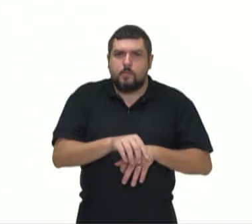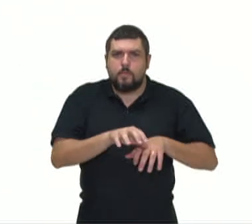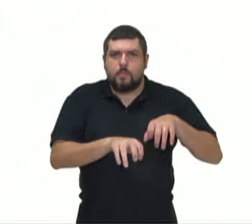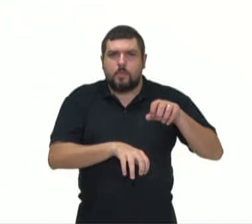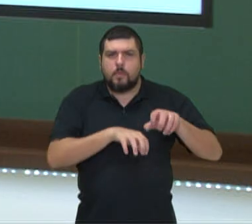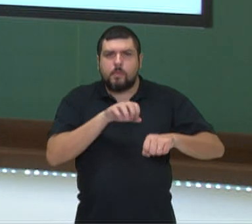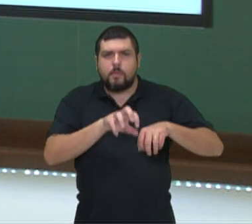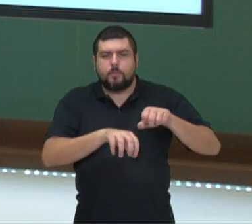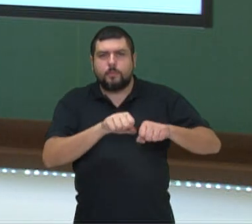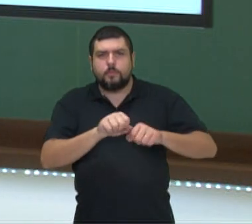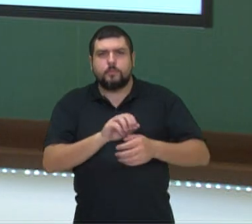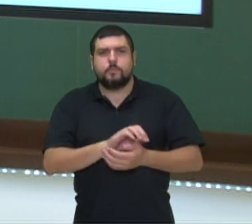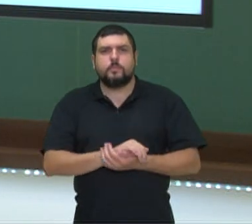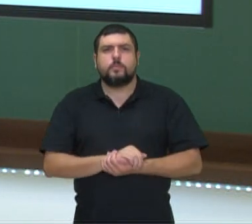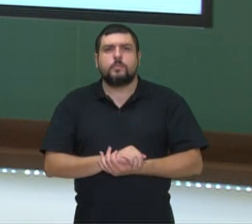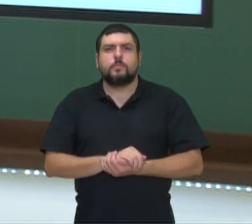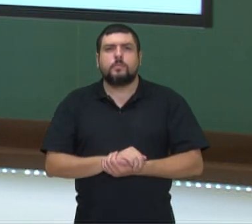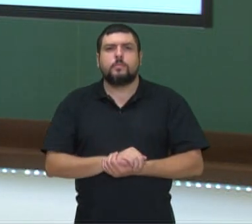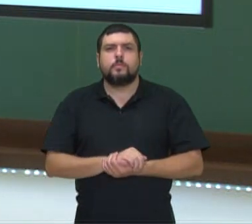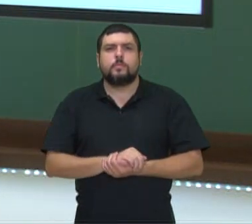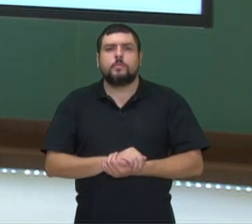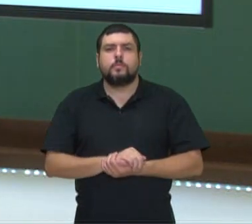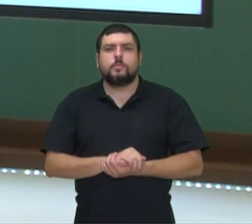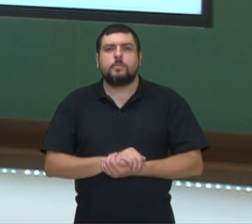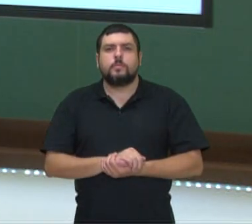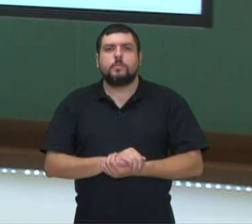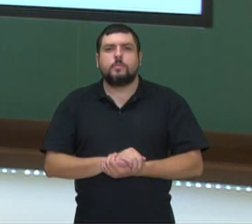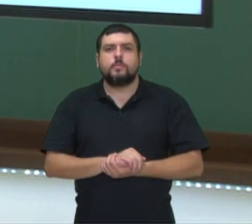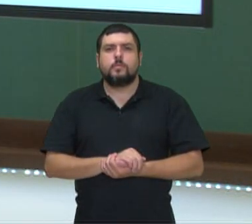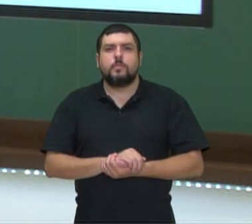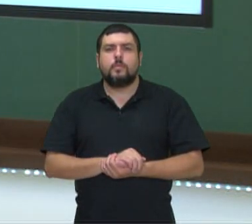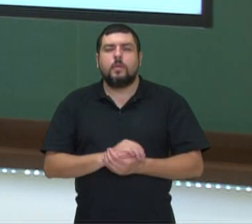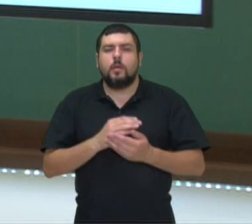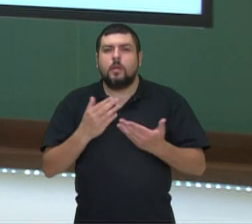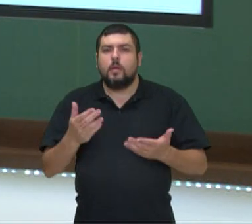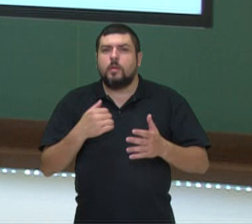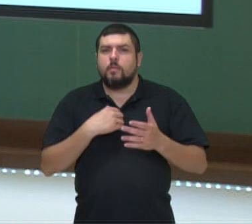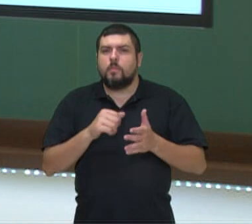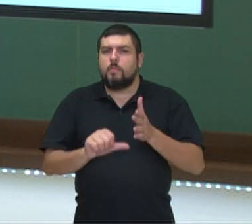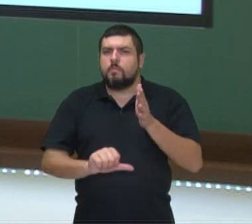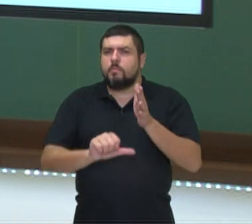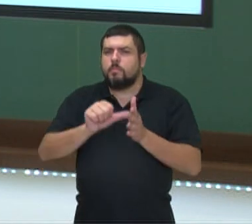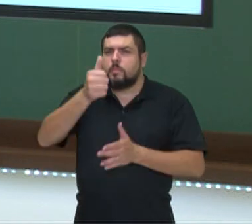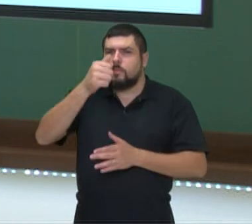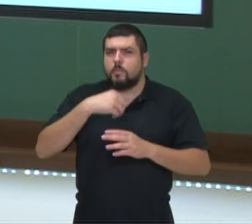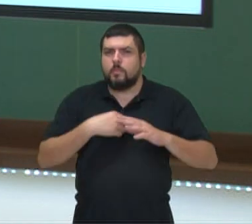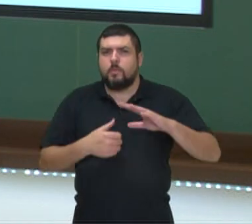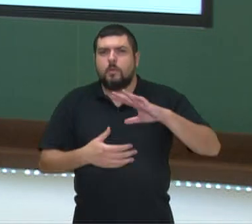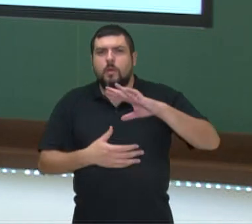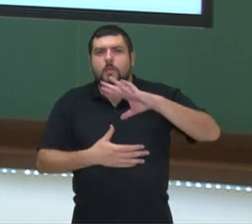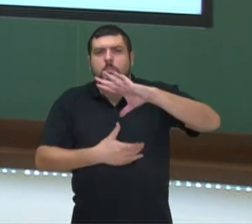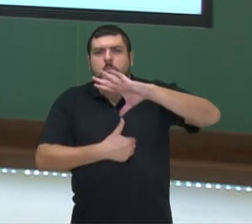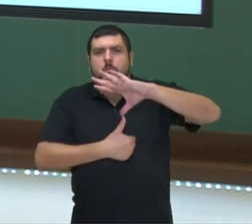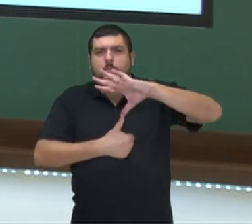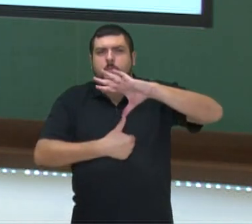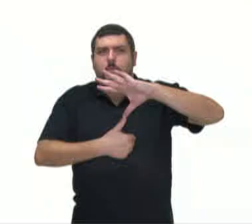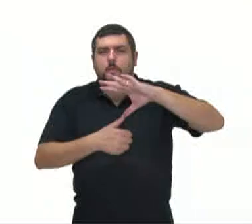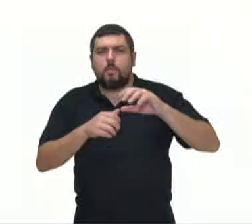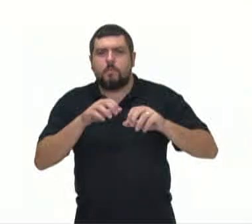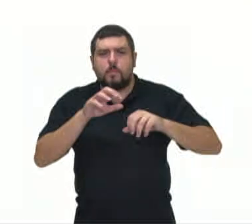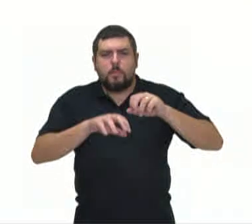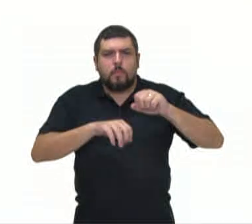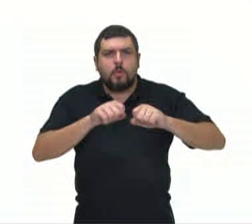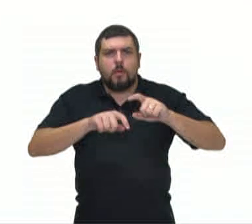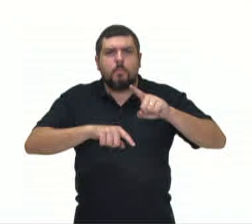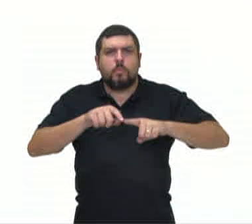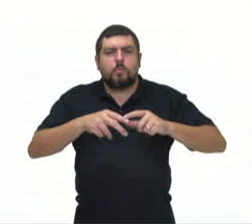colonização da América do Norte, né? Então esses primeiros colonos, eles, né, devido a essa escassez de produtos